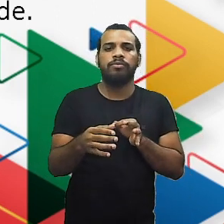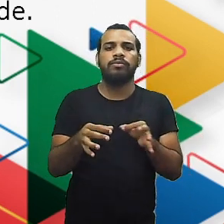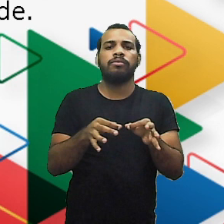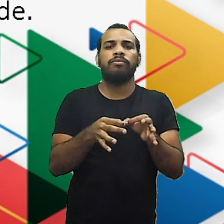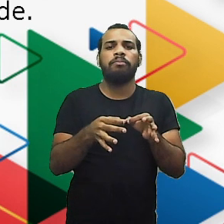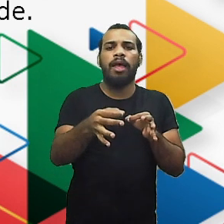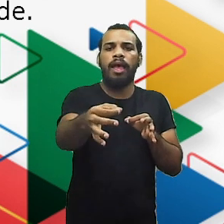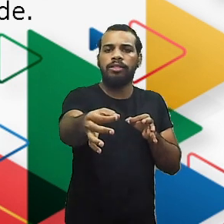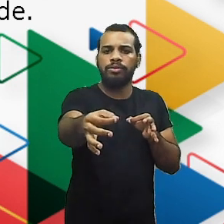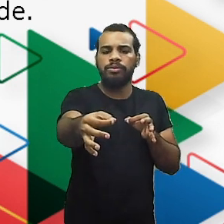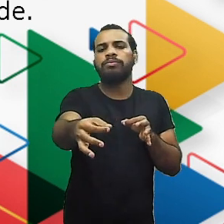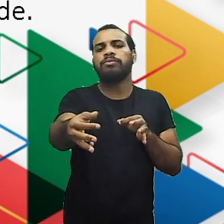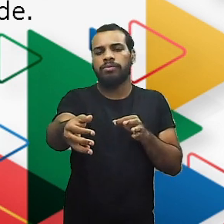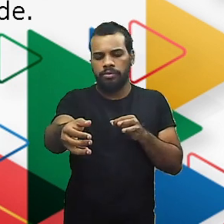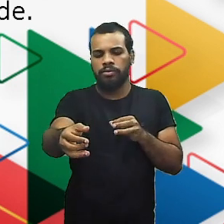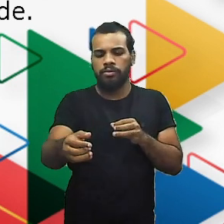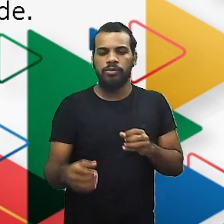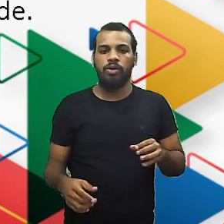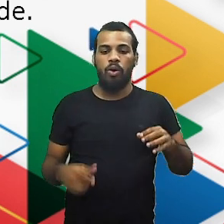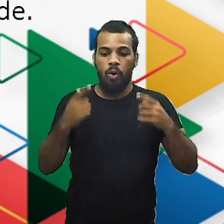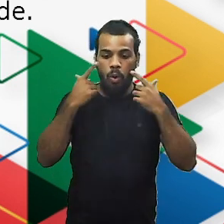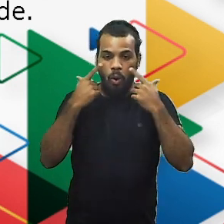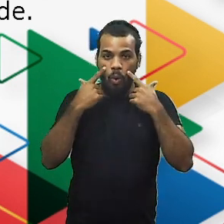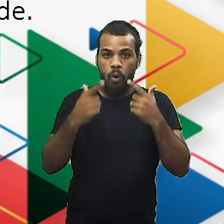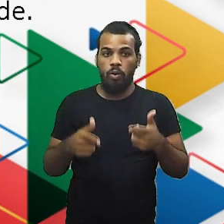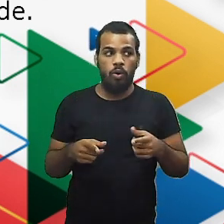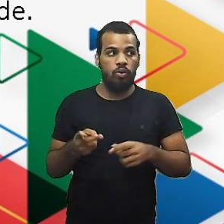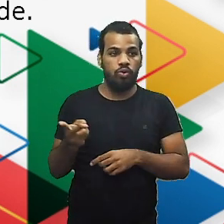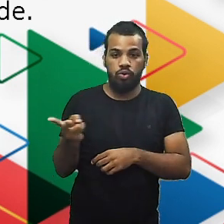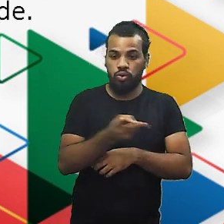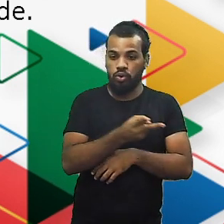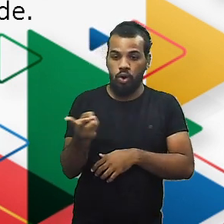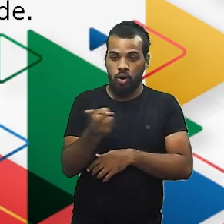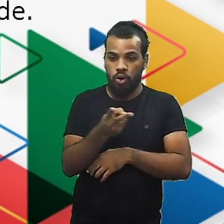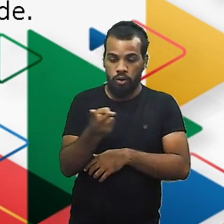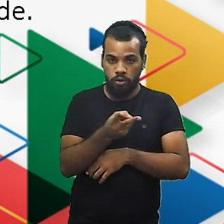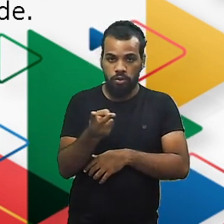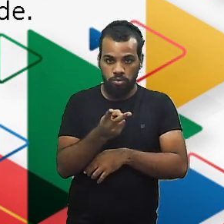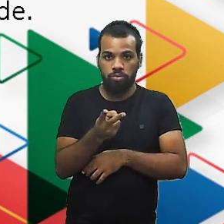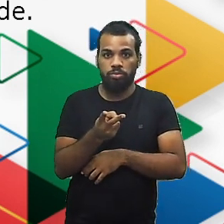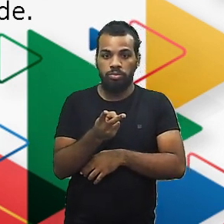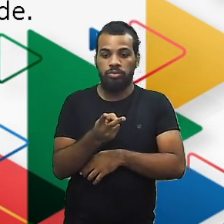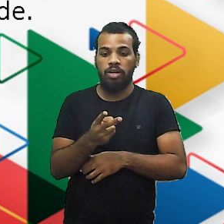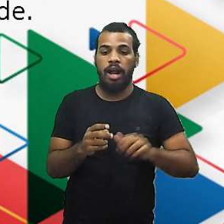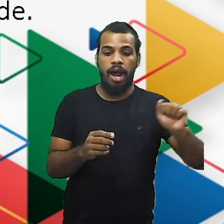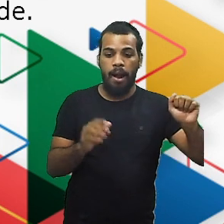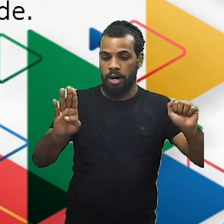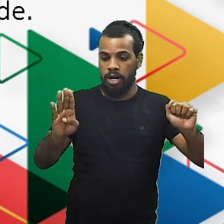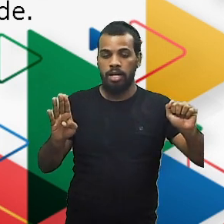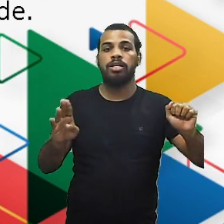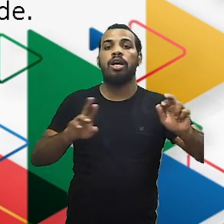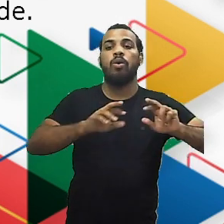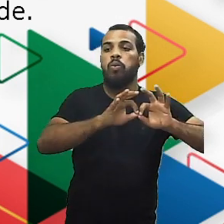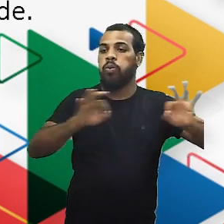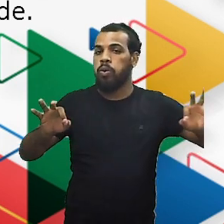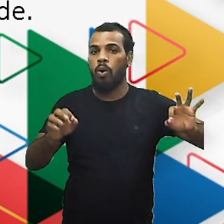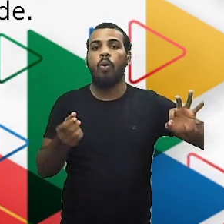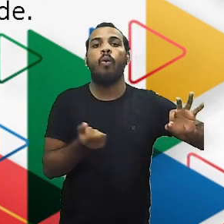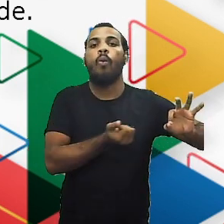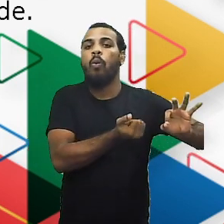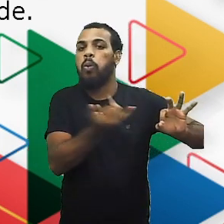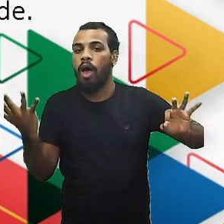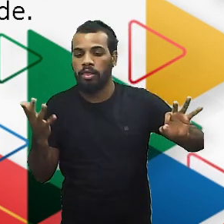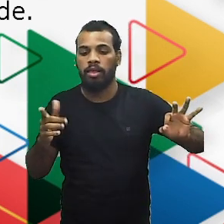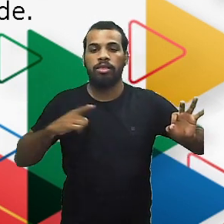metro entre os dois pontos de referência apresentados no mapa. Você entendeu